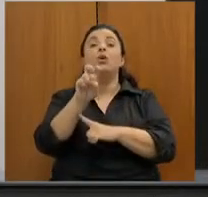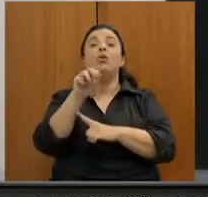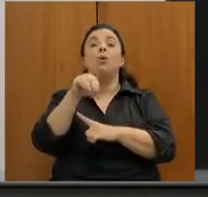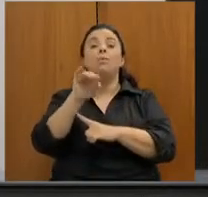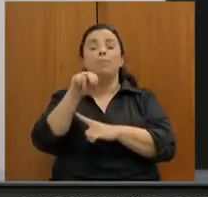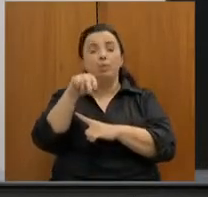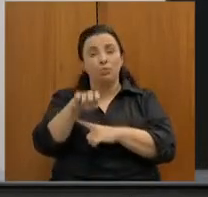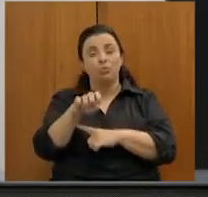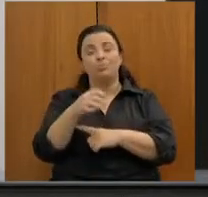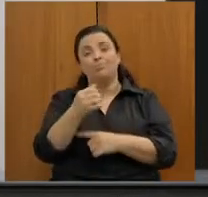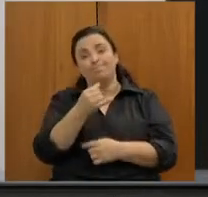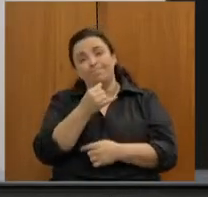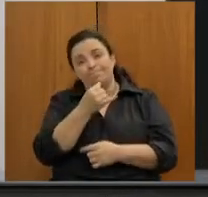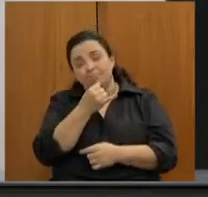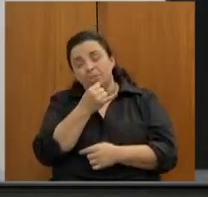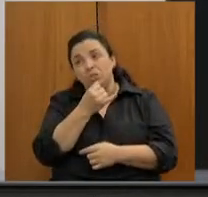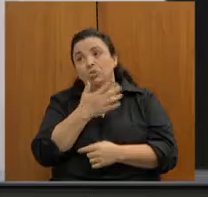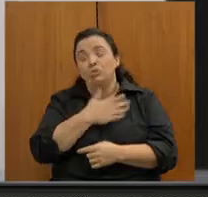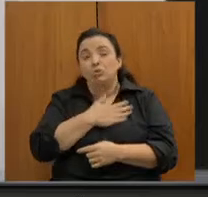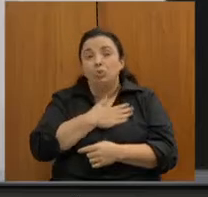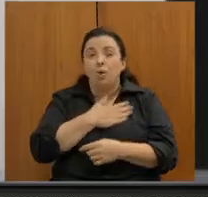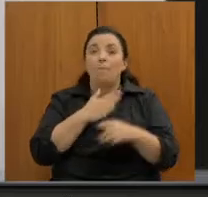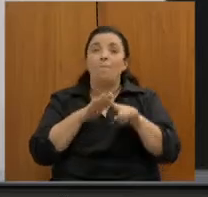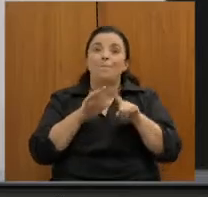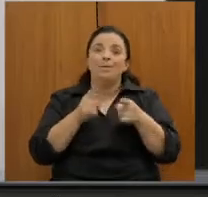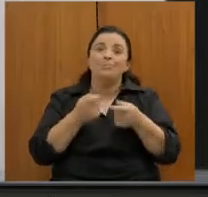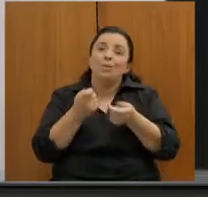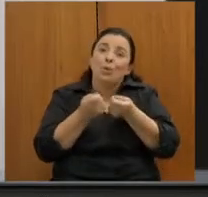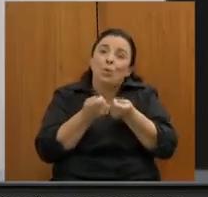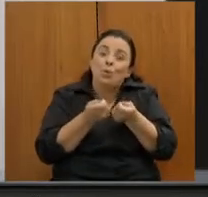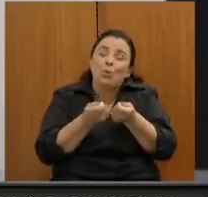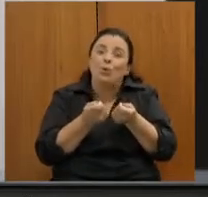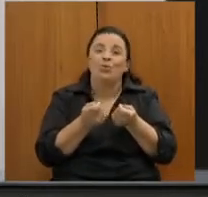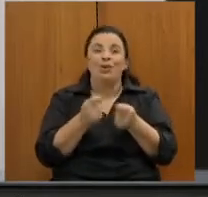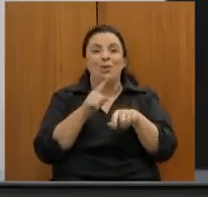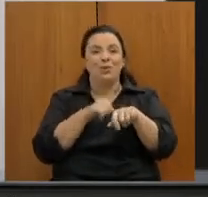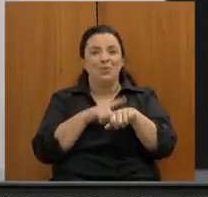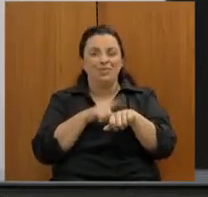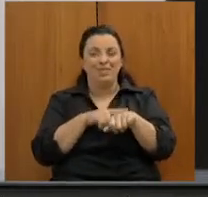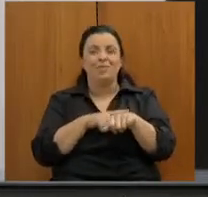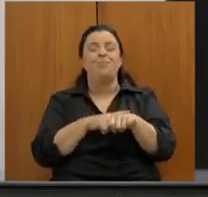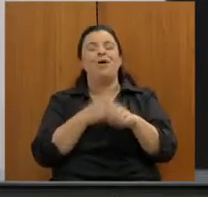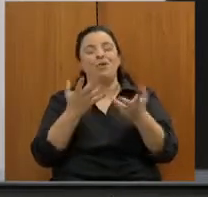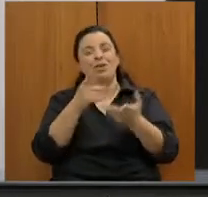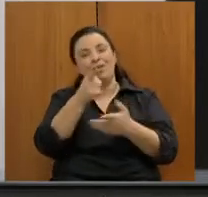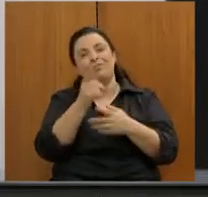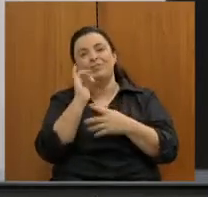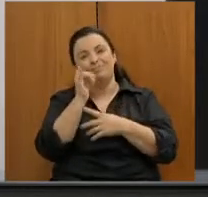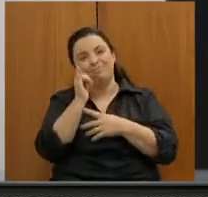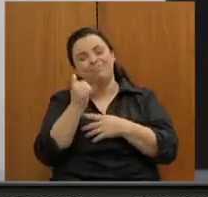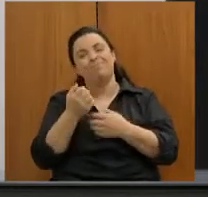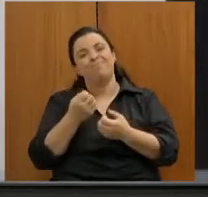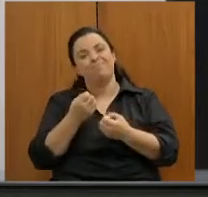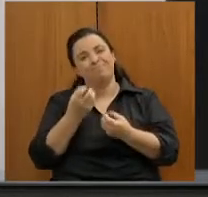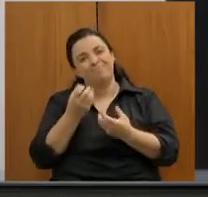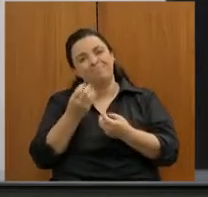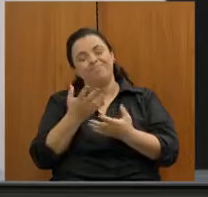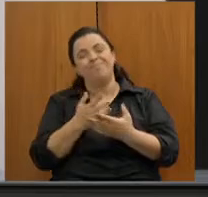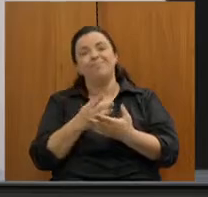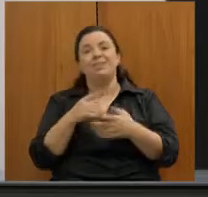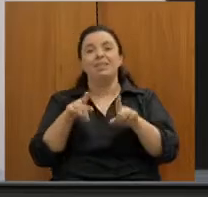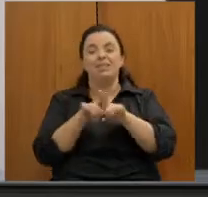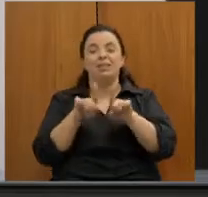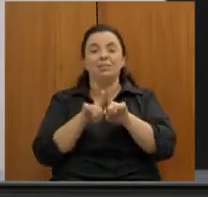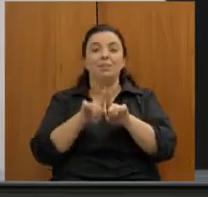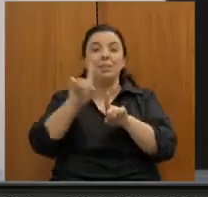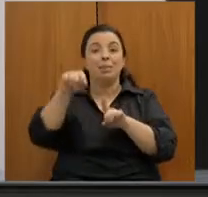sim né Lamento muito mas a gente precisa fazer esse controle do tempo aqui mas gostaria muito de ouvir seus relatos para que a gente pudesse aqui passar